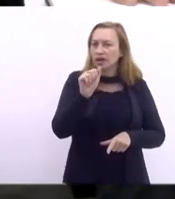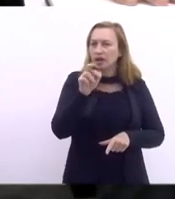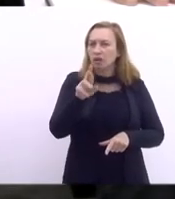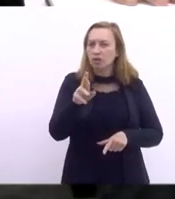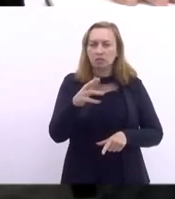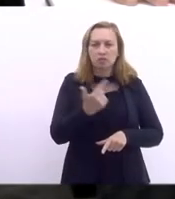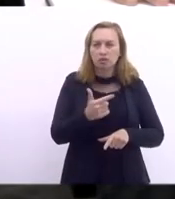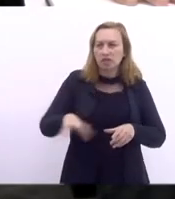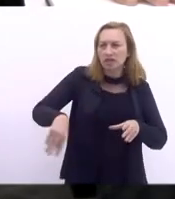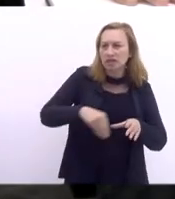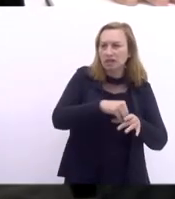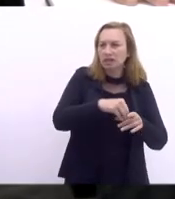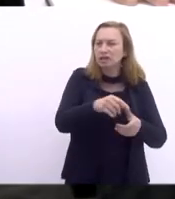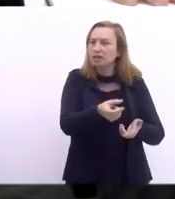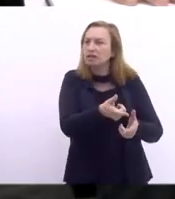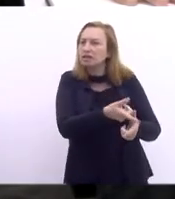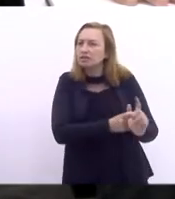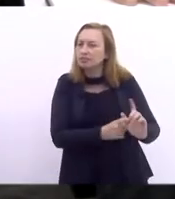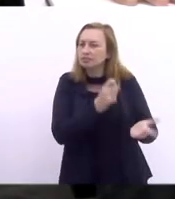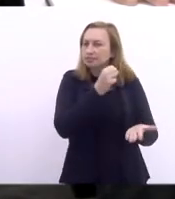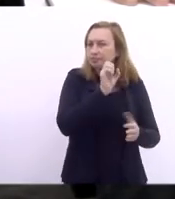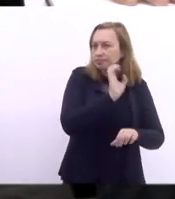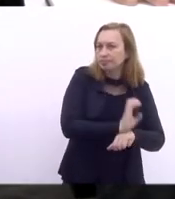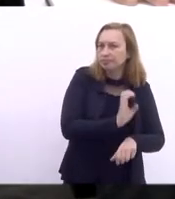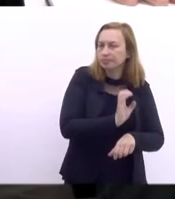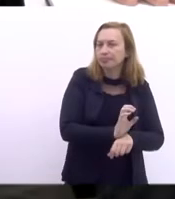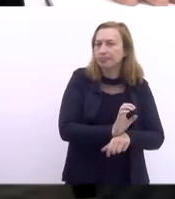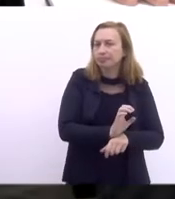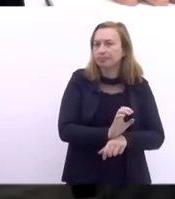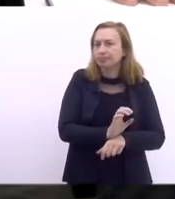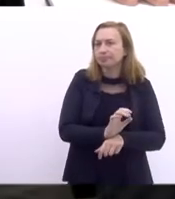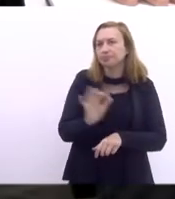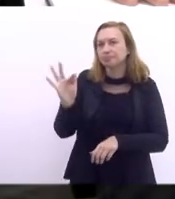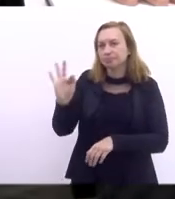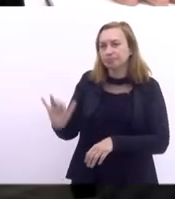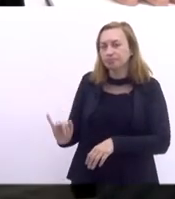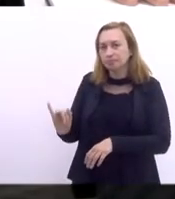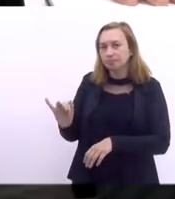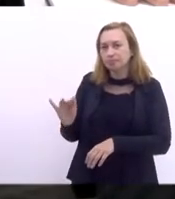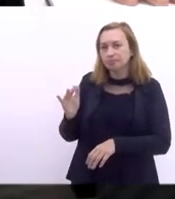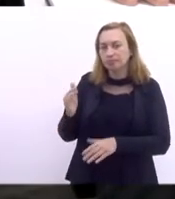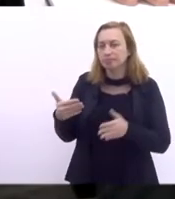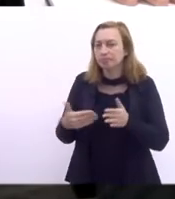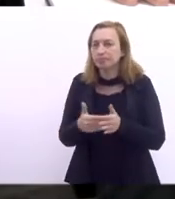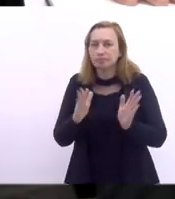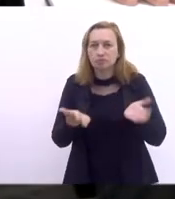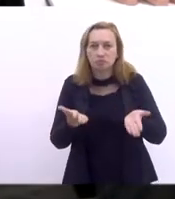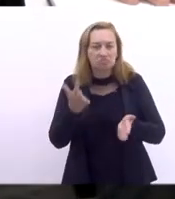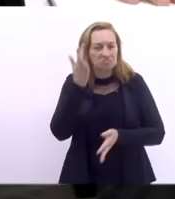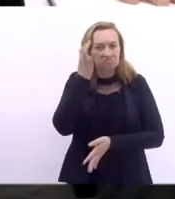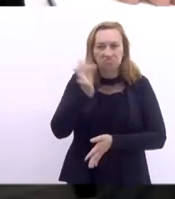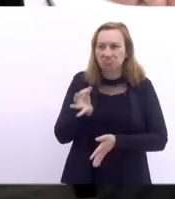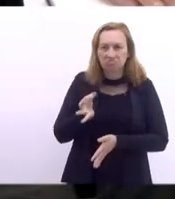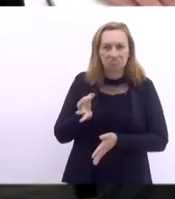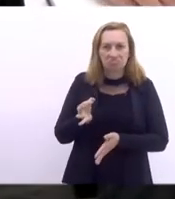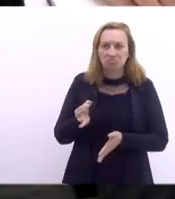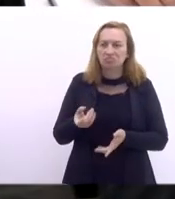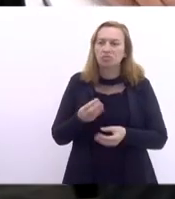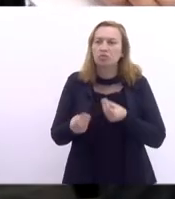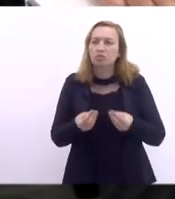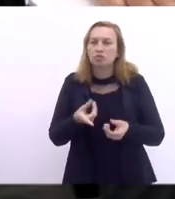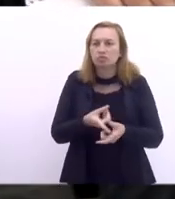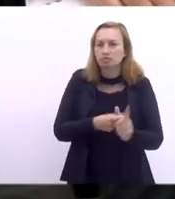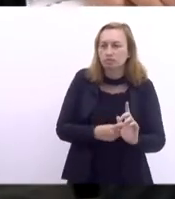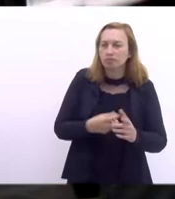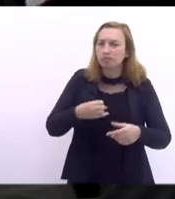Estado tá era uma operação que é Fazenda até hoje ela não entende como dir então se a operação dela hora